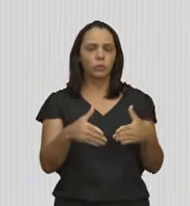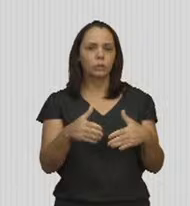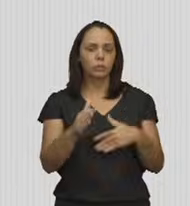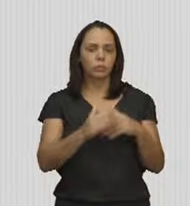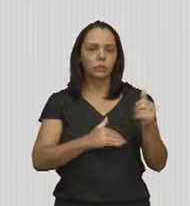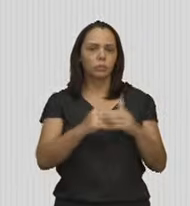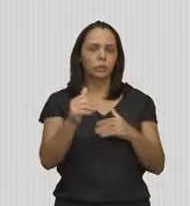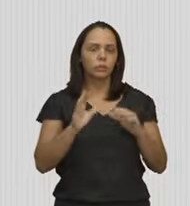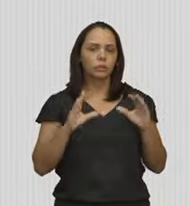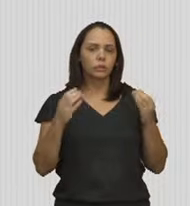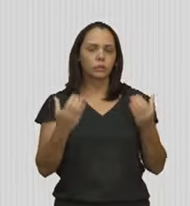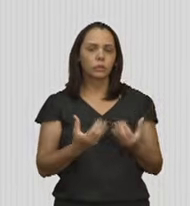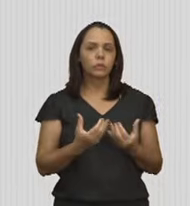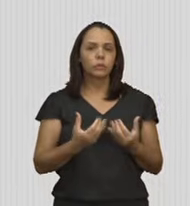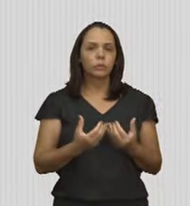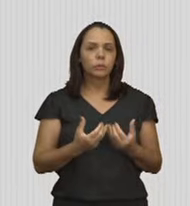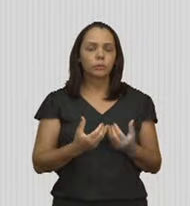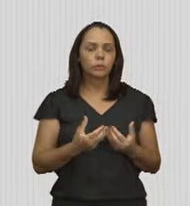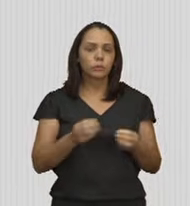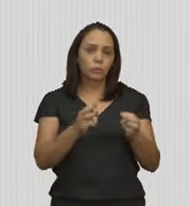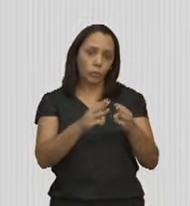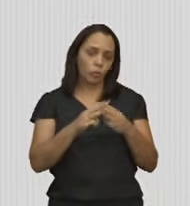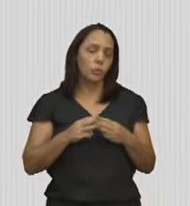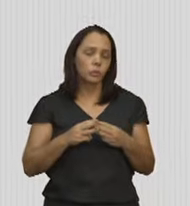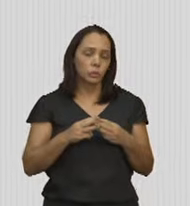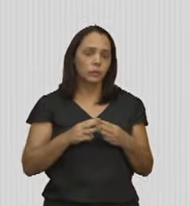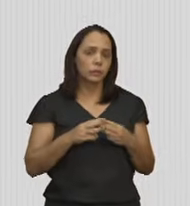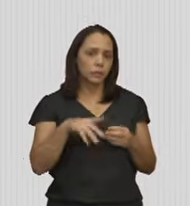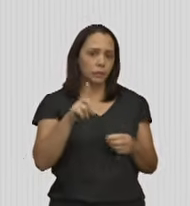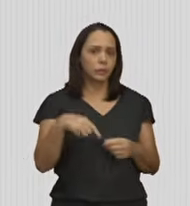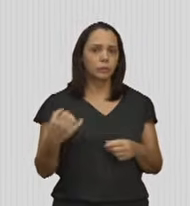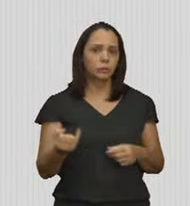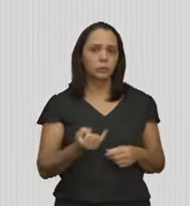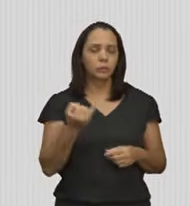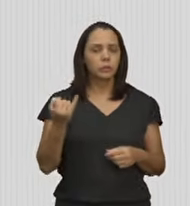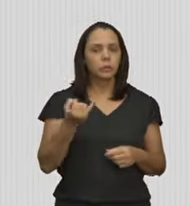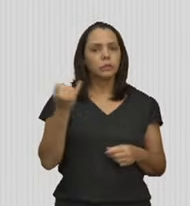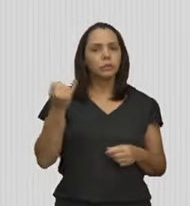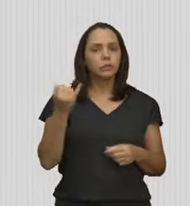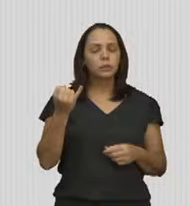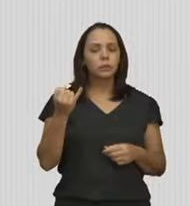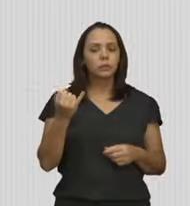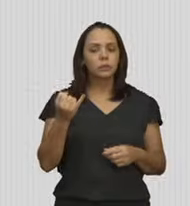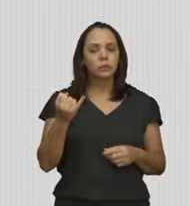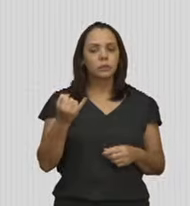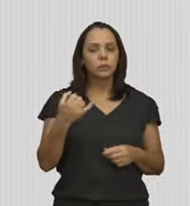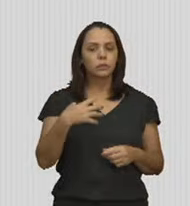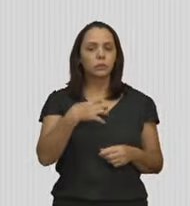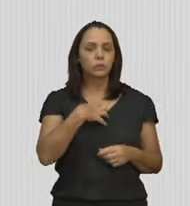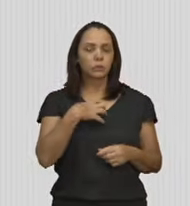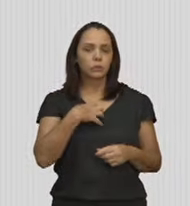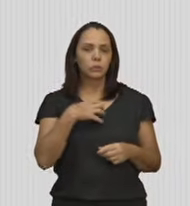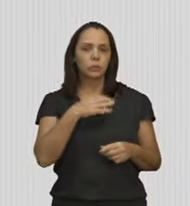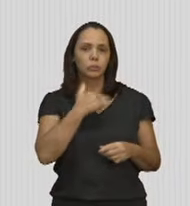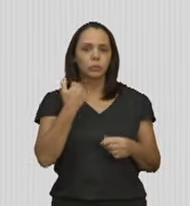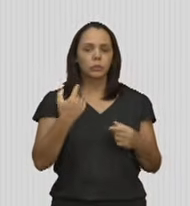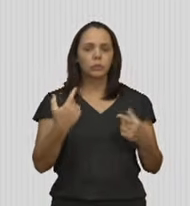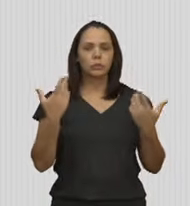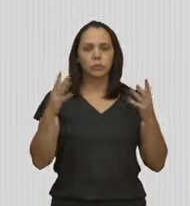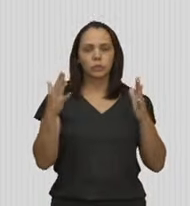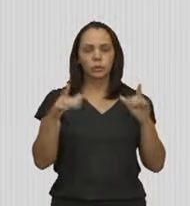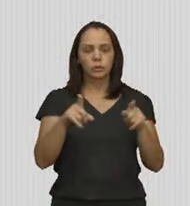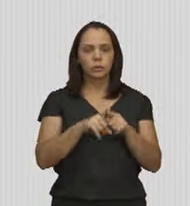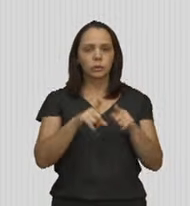prático na comunidade, apesar de eu achar que moções são, sim, importantes, de moções de pesar, moções de aplauso são